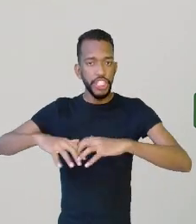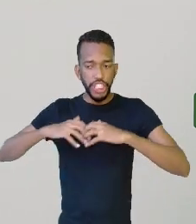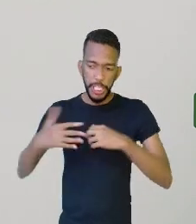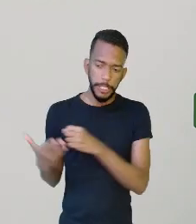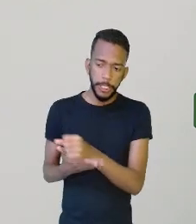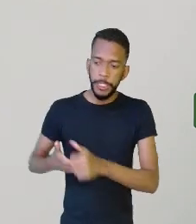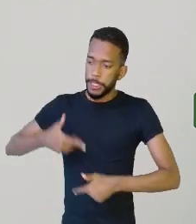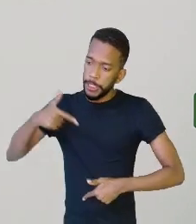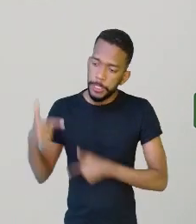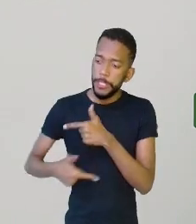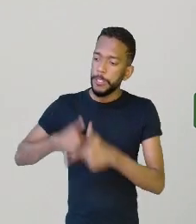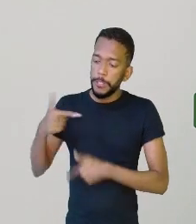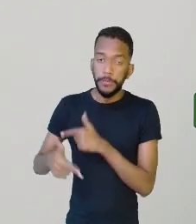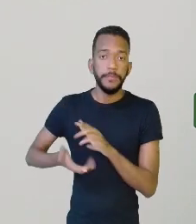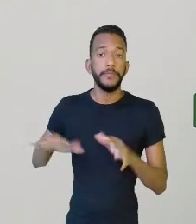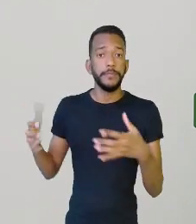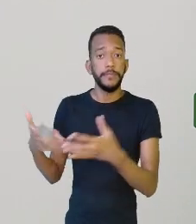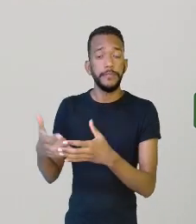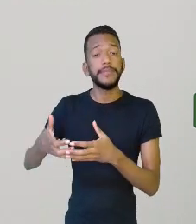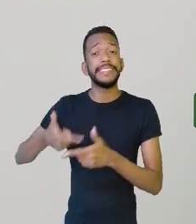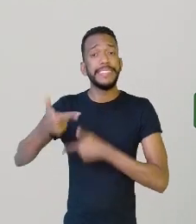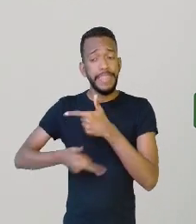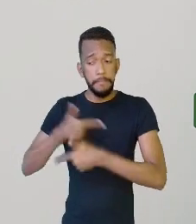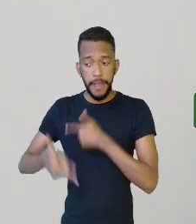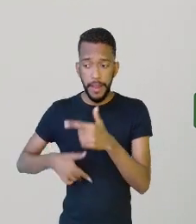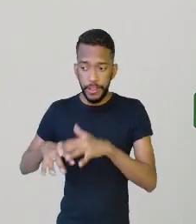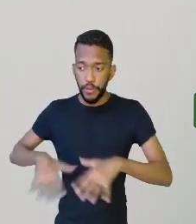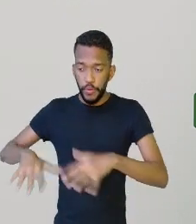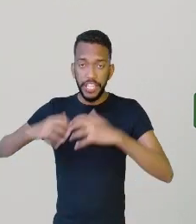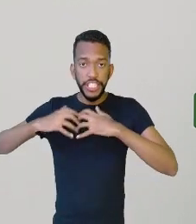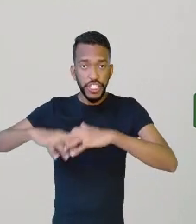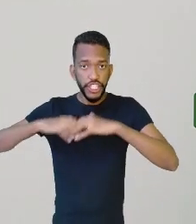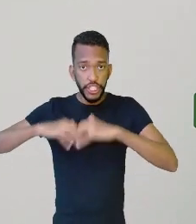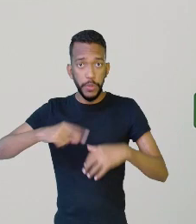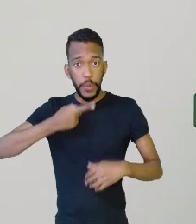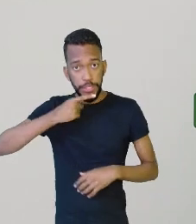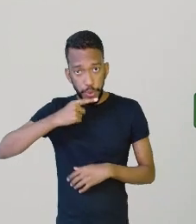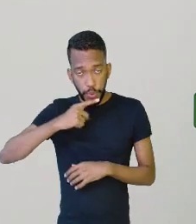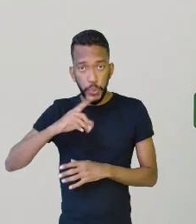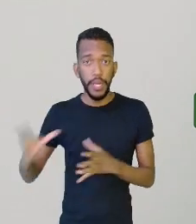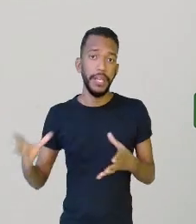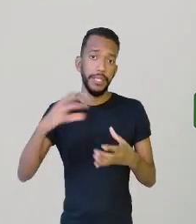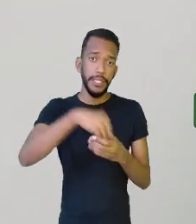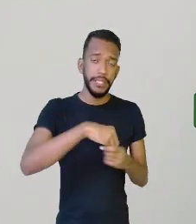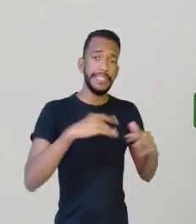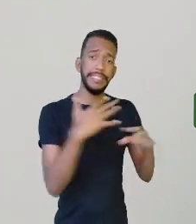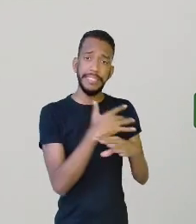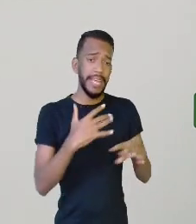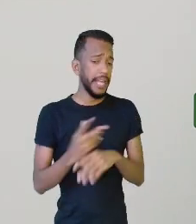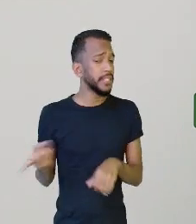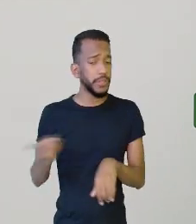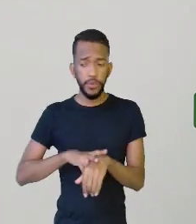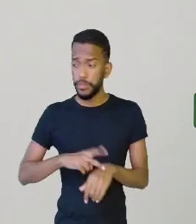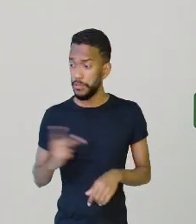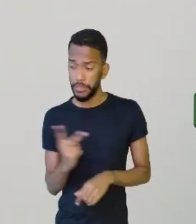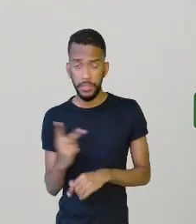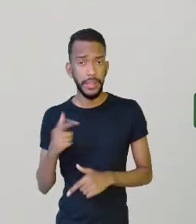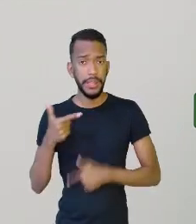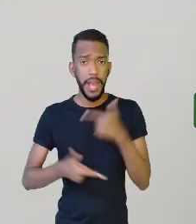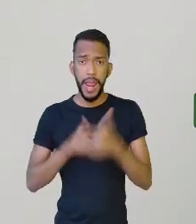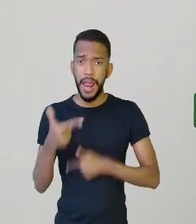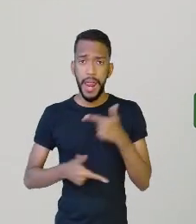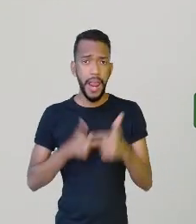tínhamos uma classe trabalhadora gigantesca que trabalhava nos engenhos e nas cidades, e essa classe